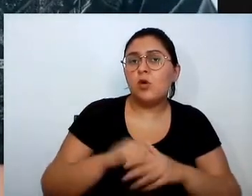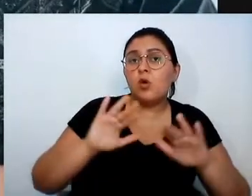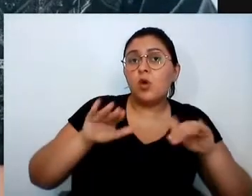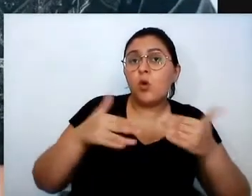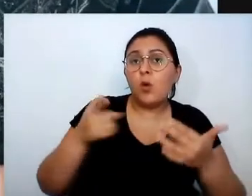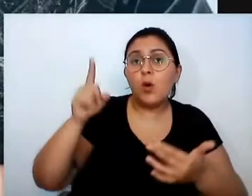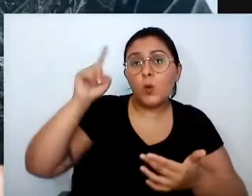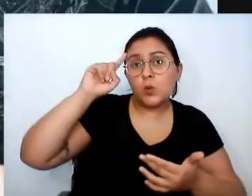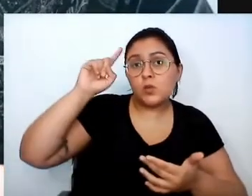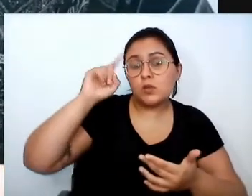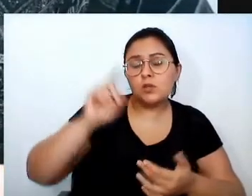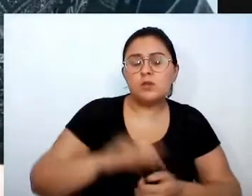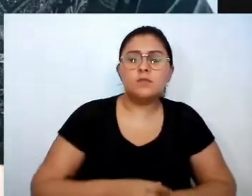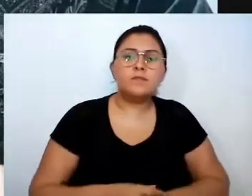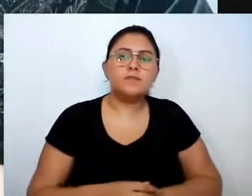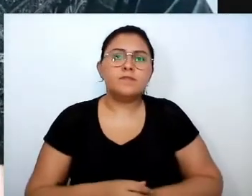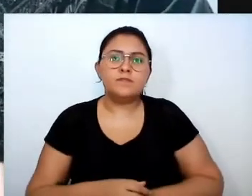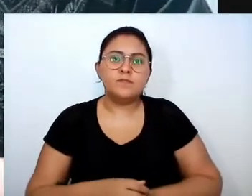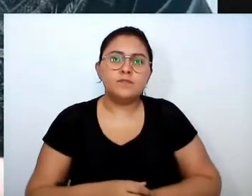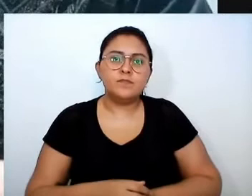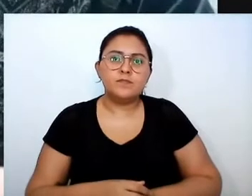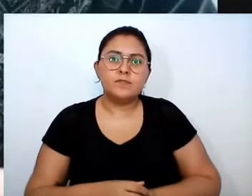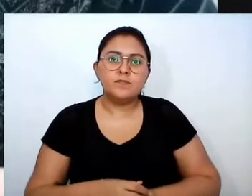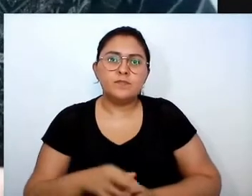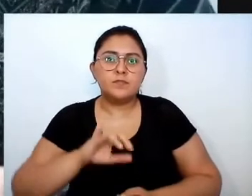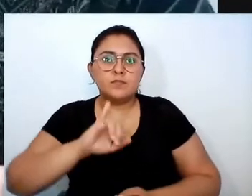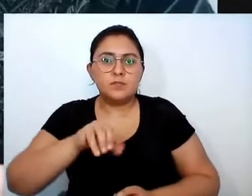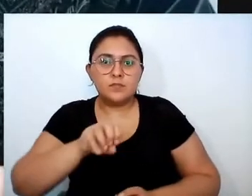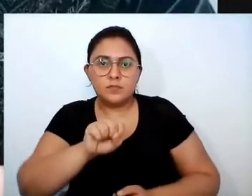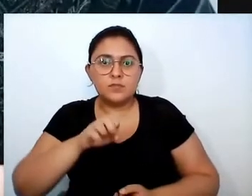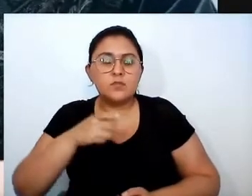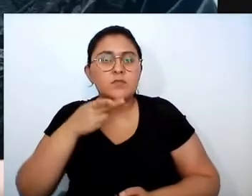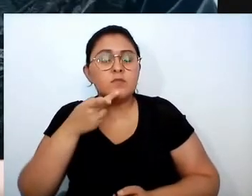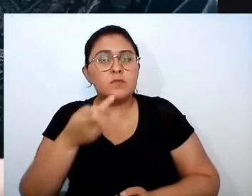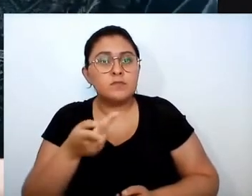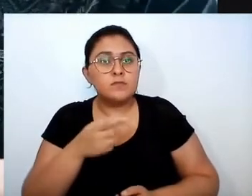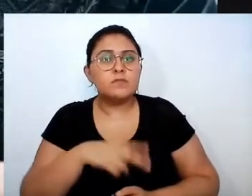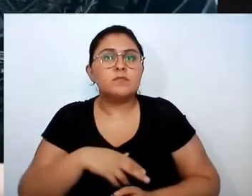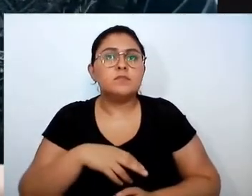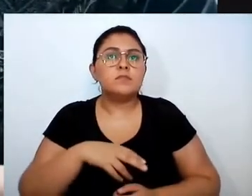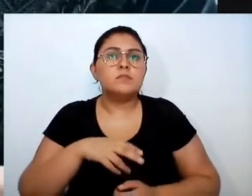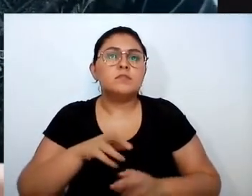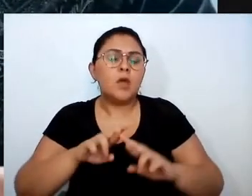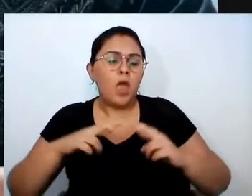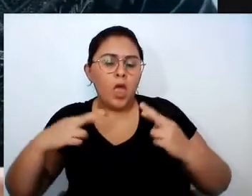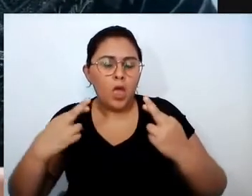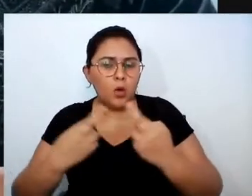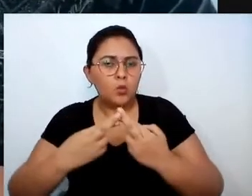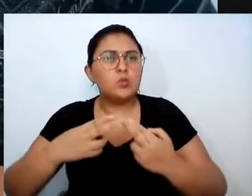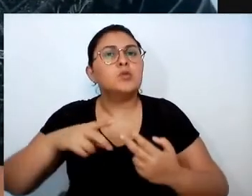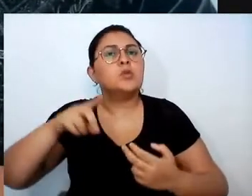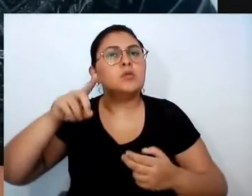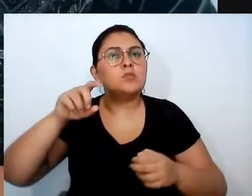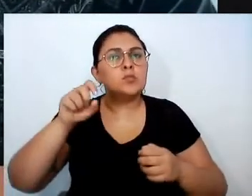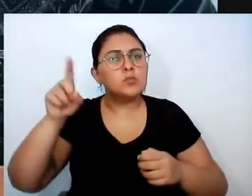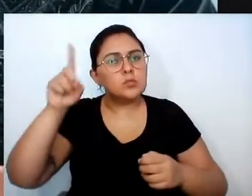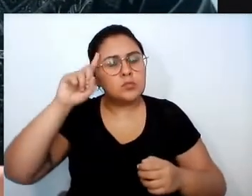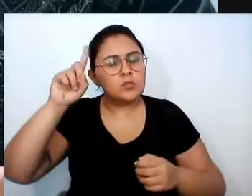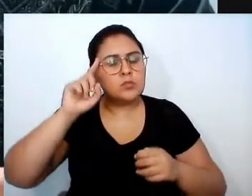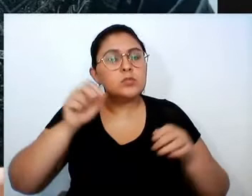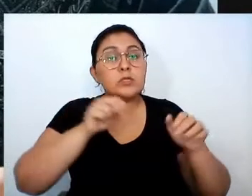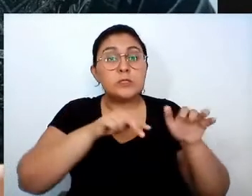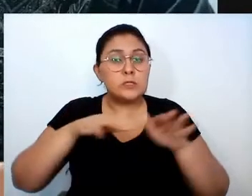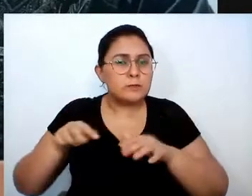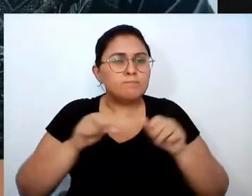periodicamente? Isso, geralmente a gente se reúne semanalmente, né, Sim, para